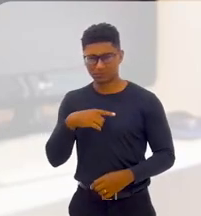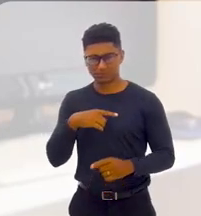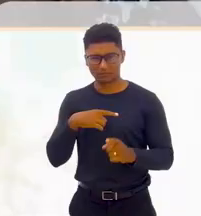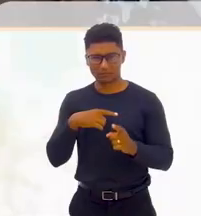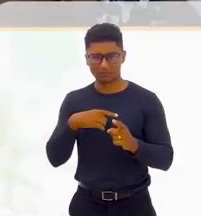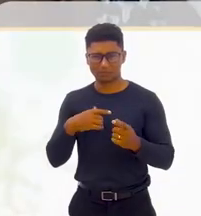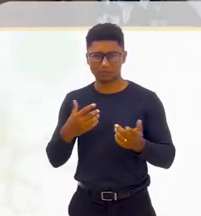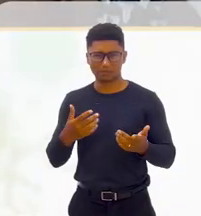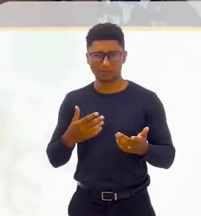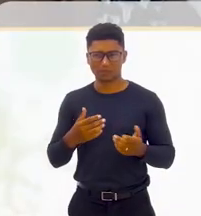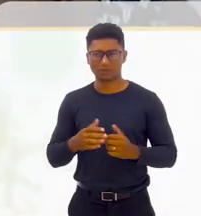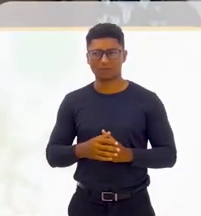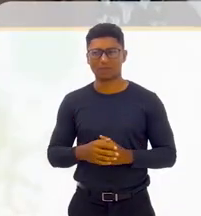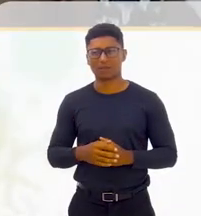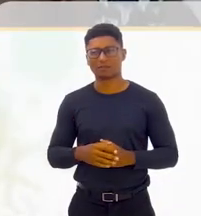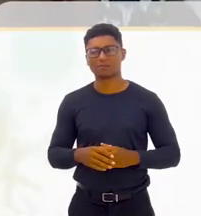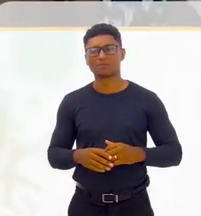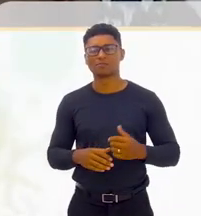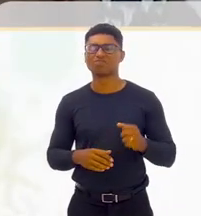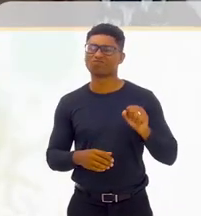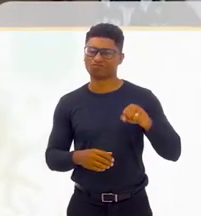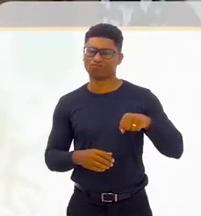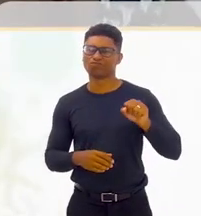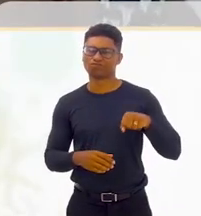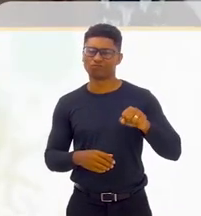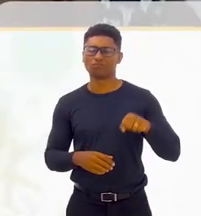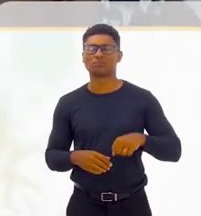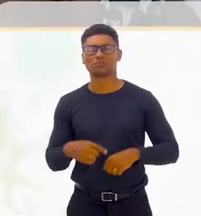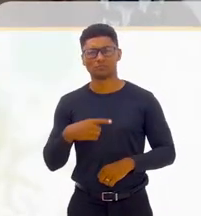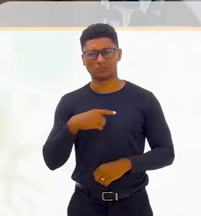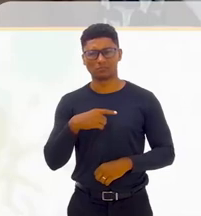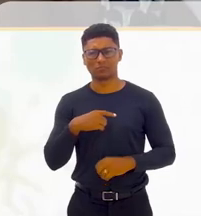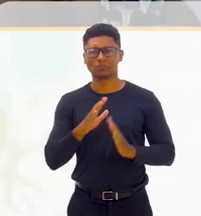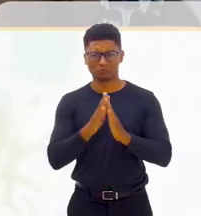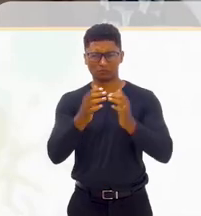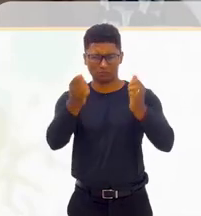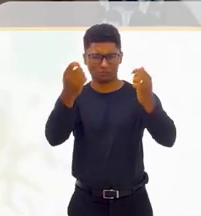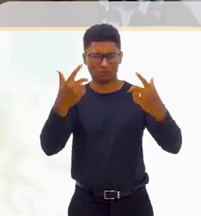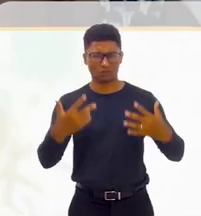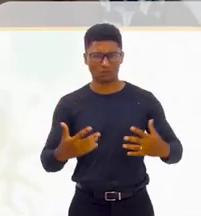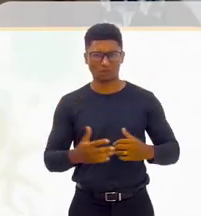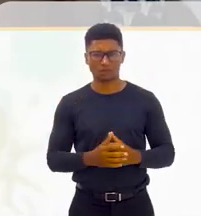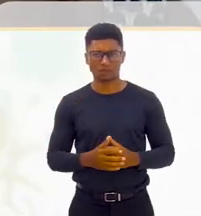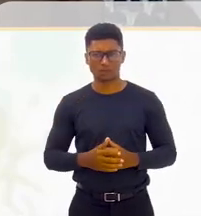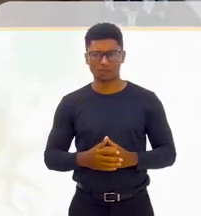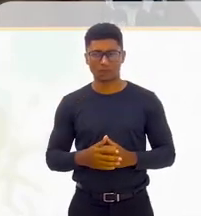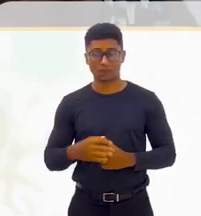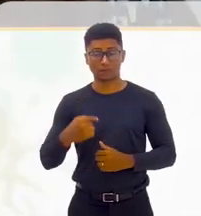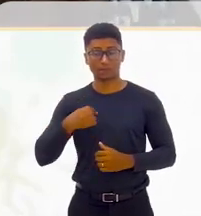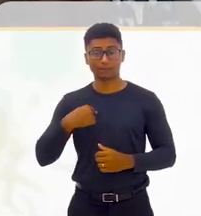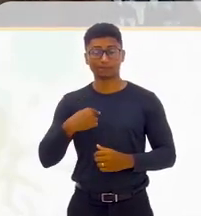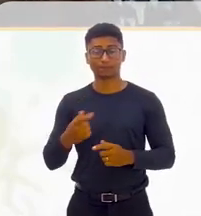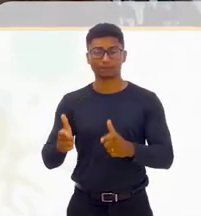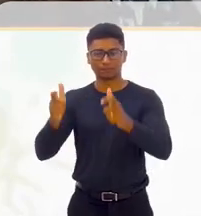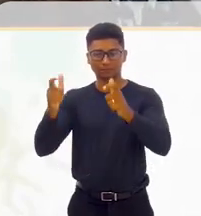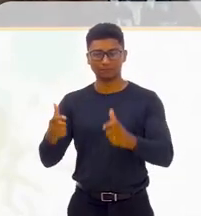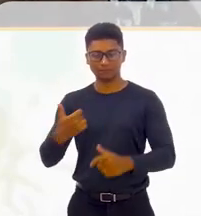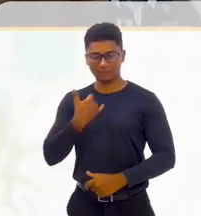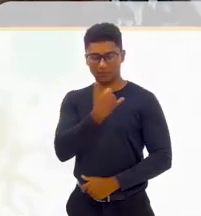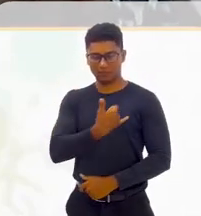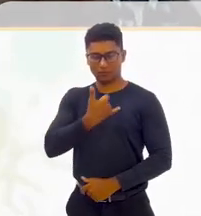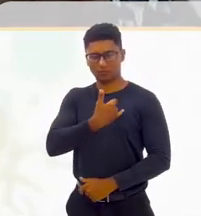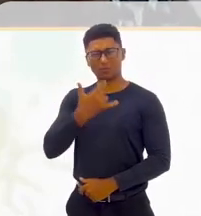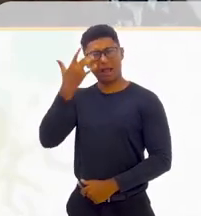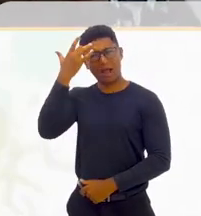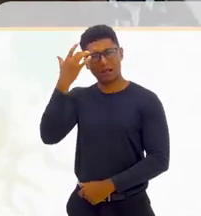Que não teve uma coisa bacana, que não teve uma. Ah, conta pra gente. Quando eu estava lá em São João de Meriti,